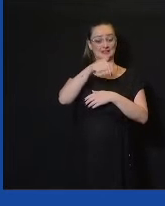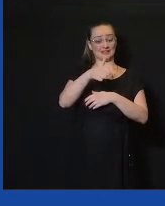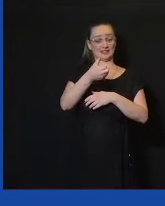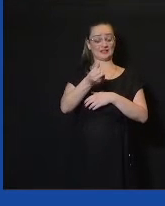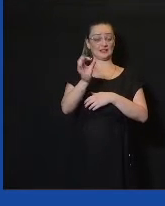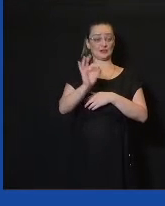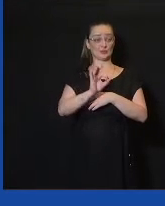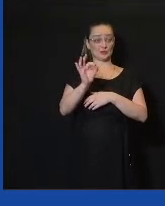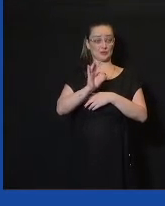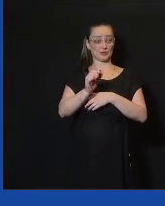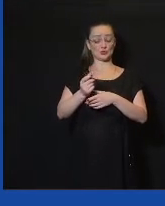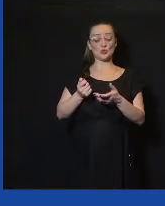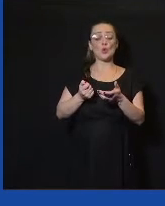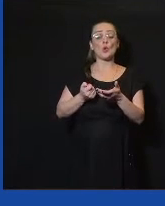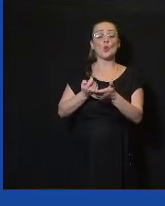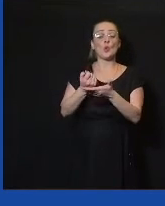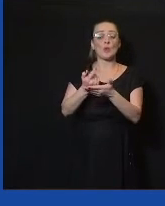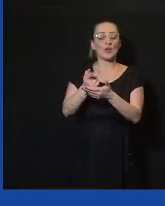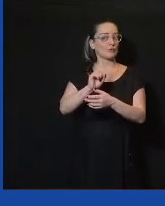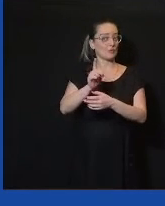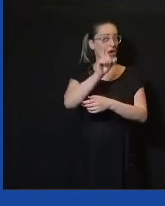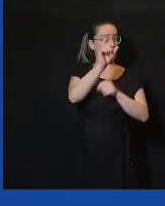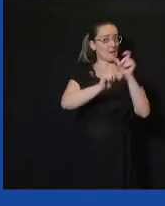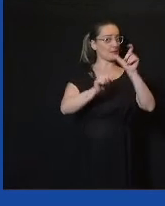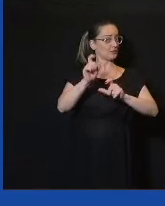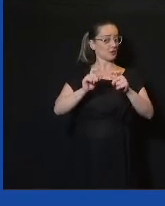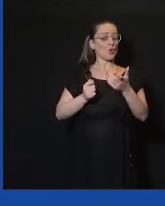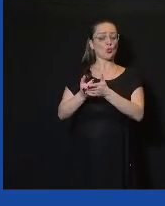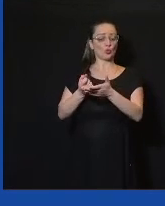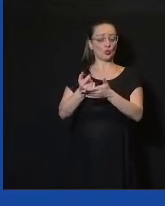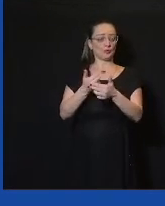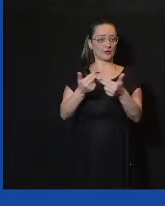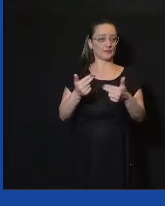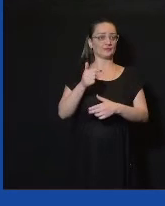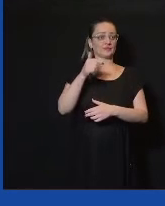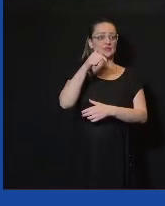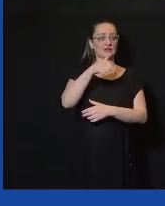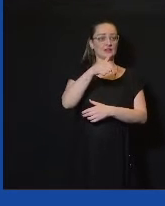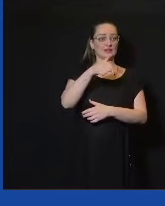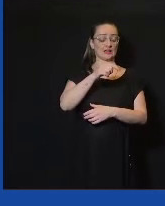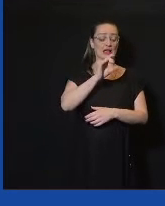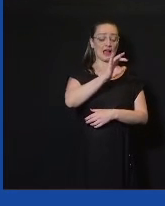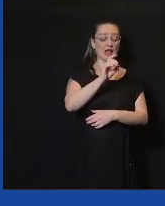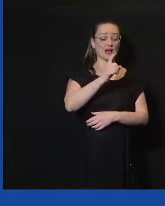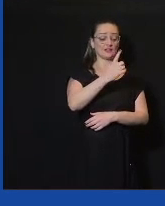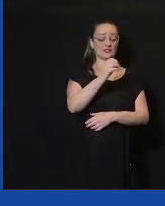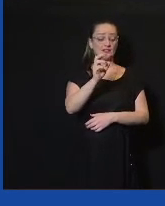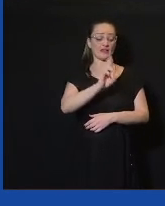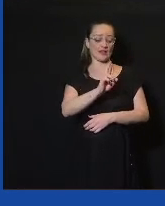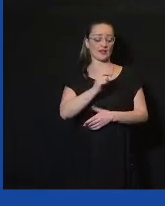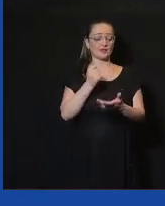do consumo. Não em número de pessoas, falando do consumo. R$76 de cada R$100 que são consumidos.